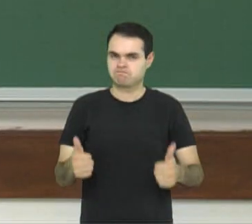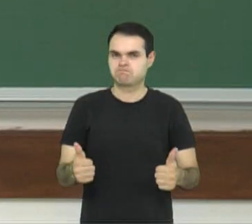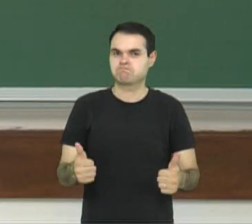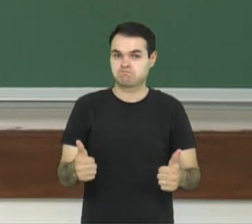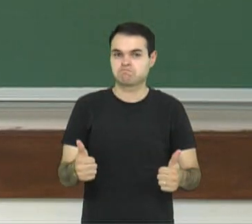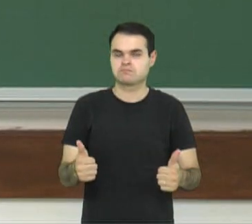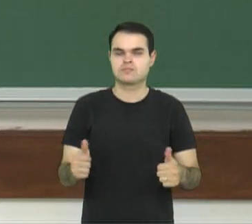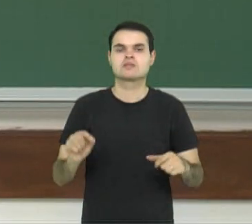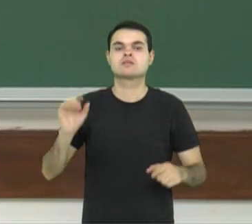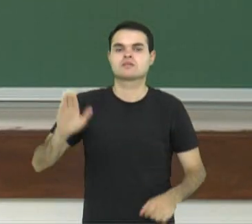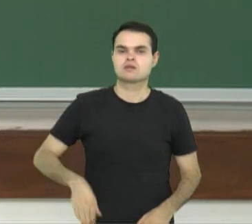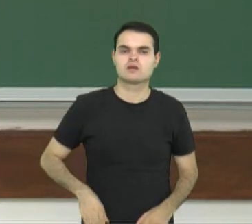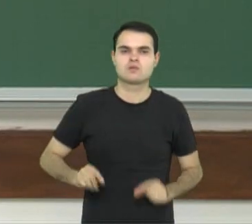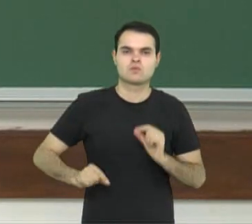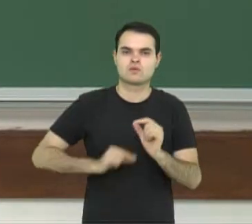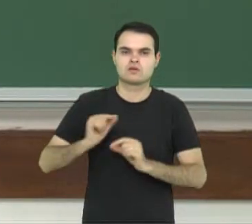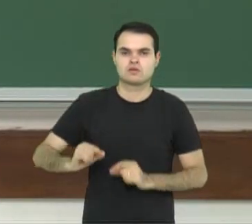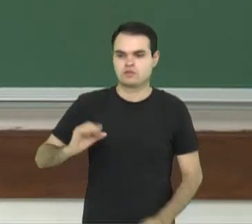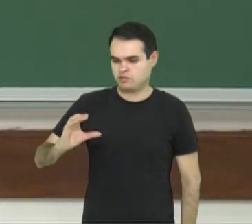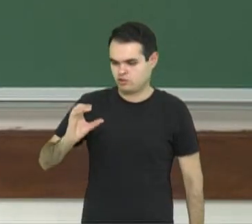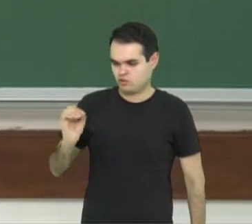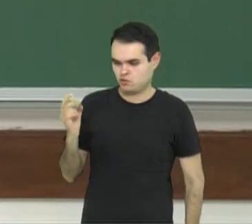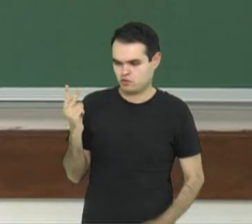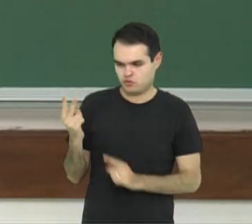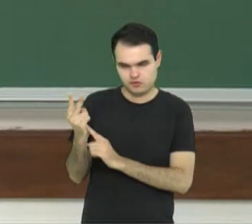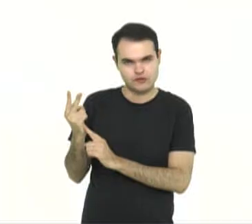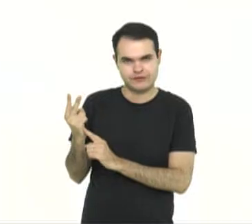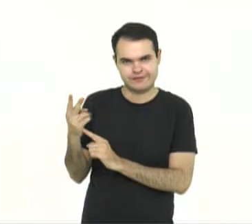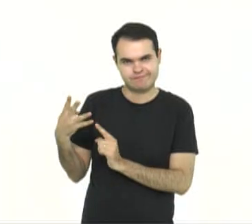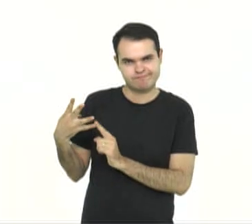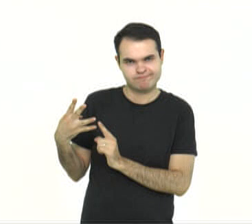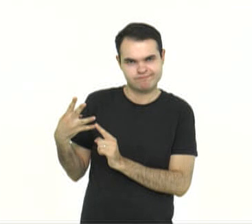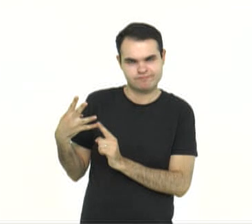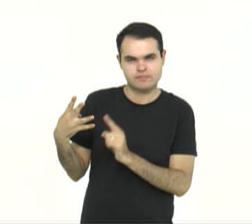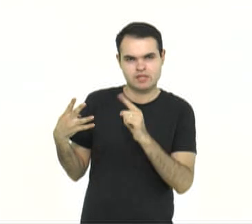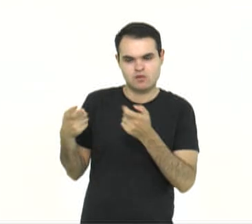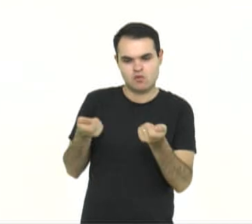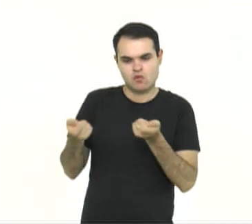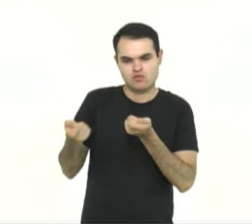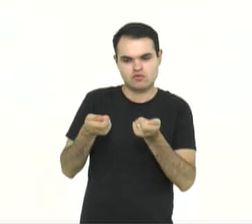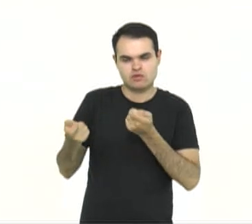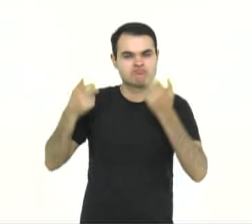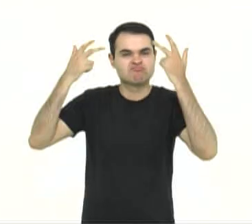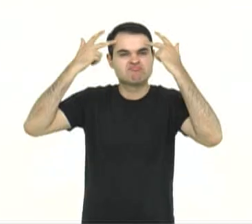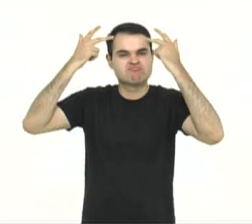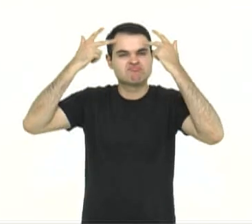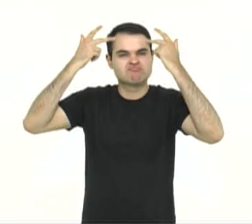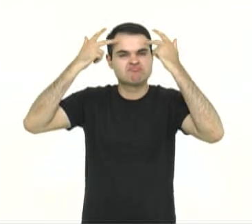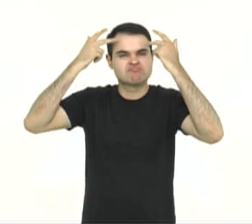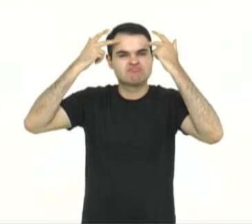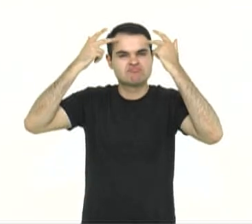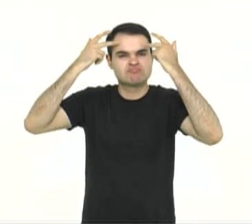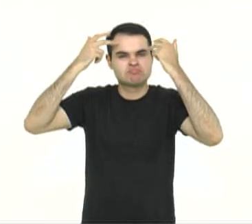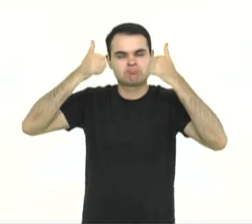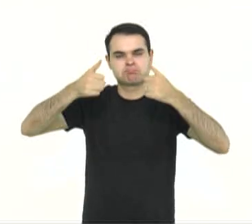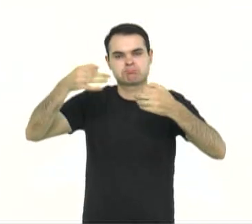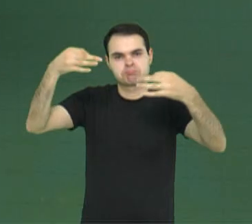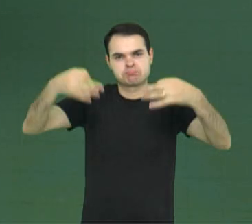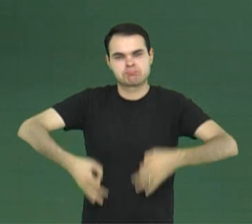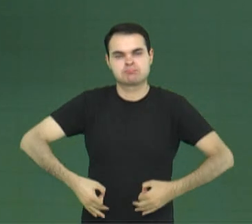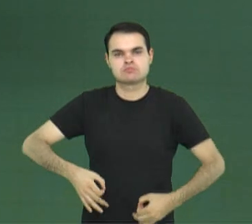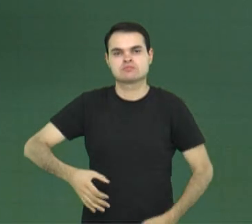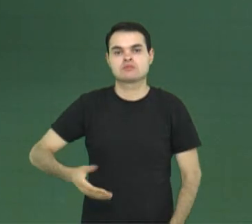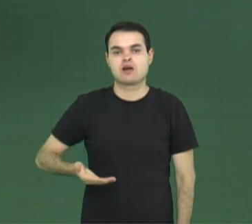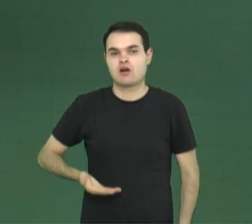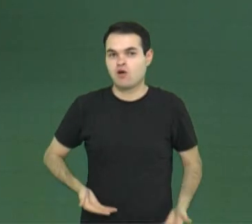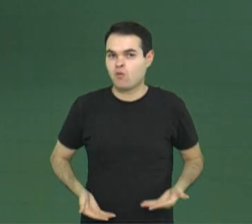Beleza, galera? Quem assinalou que é o dióxido de carbono que vai fazer o controle de ritmo voluntário da respiração, acertou. Então, quando aumenta a